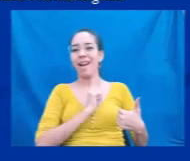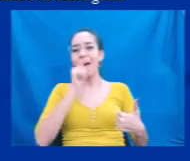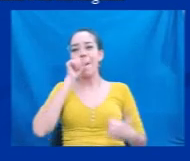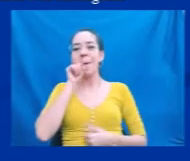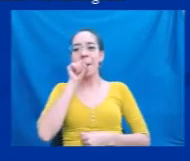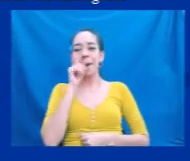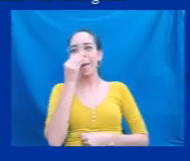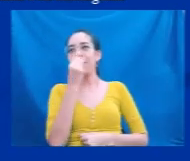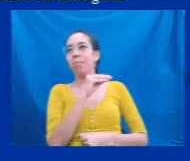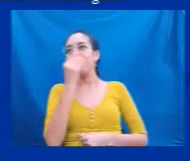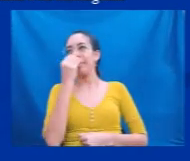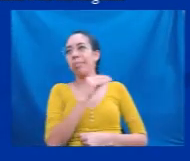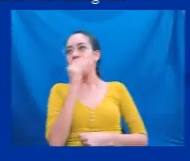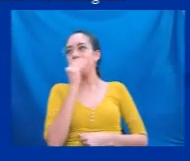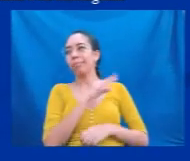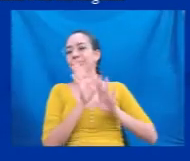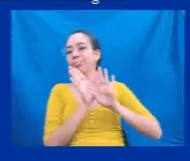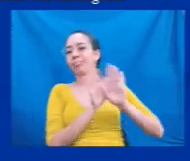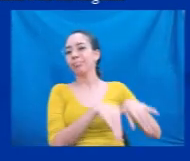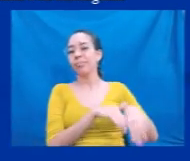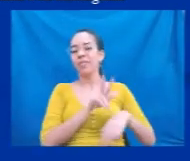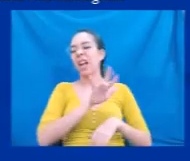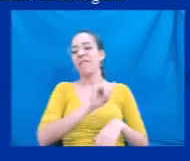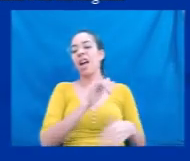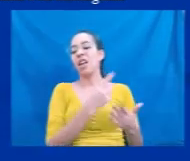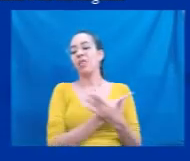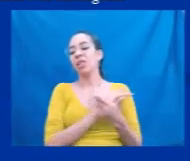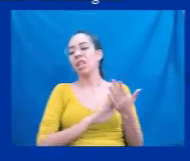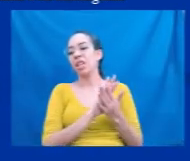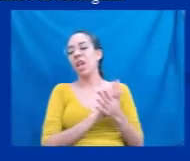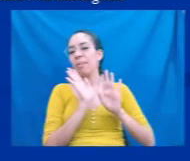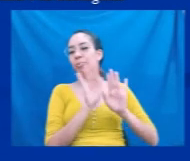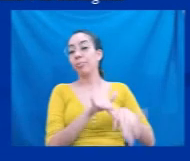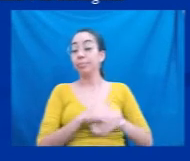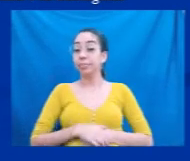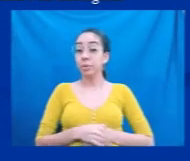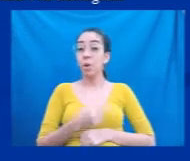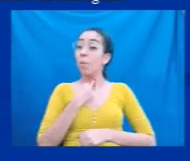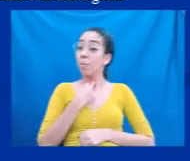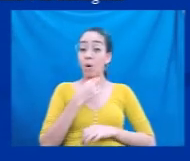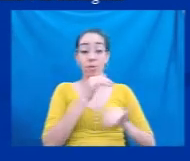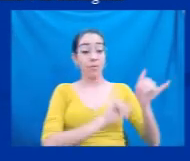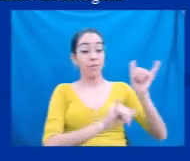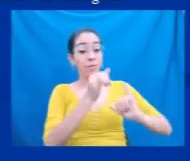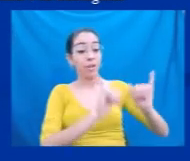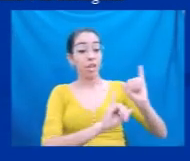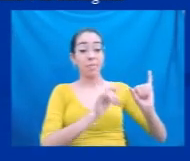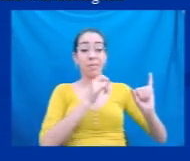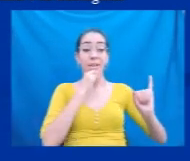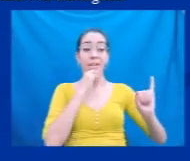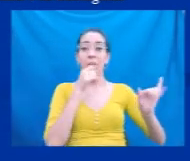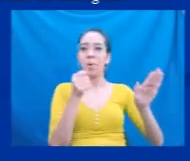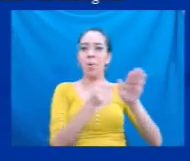se levar em conta os riscos. Não se pode deixar produtos com essa natureza sem um armazenamento adequado,